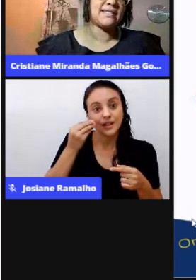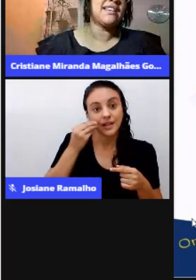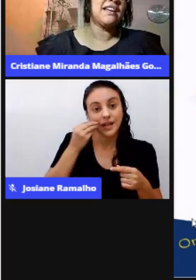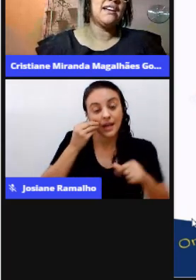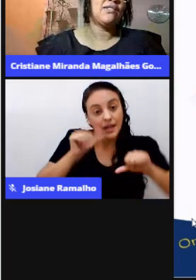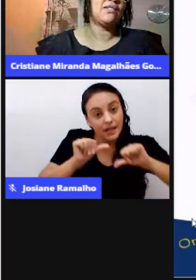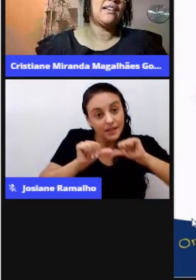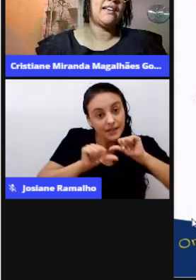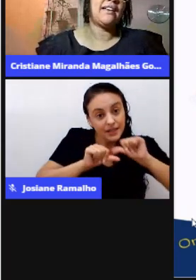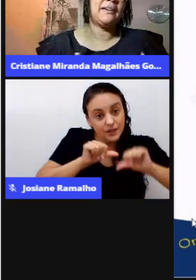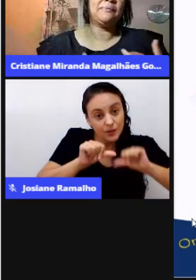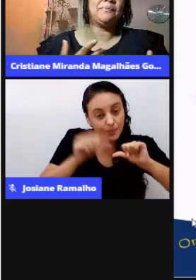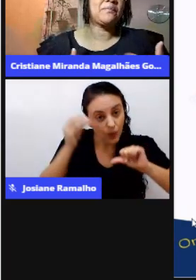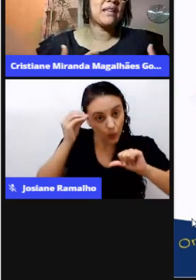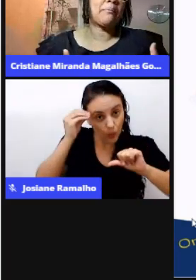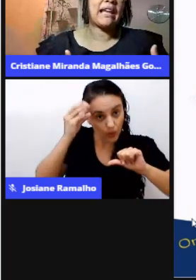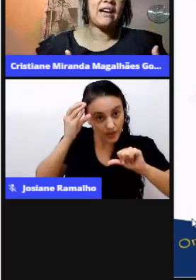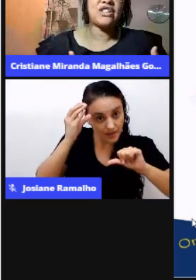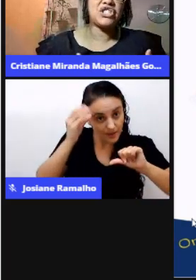das